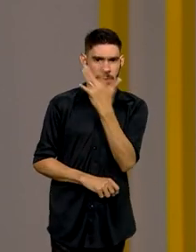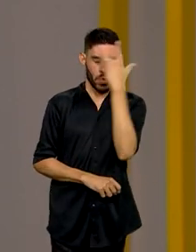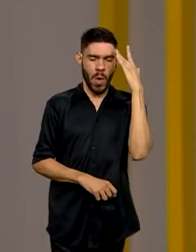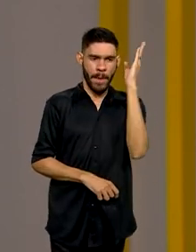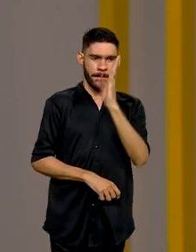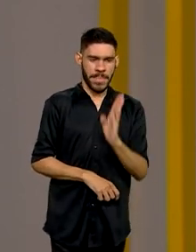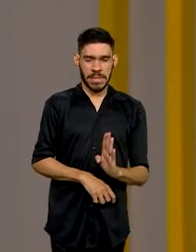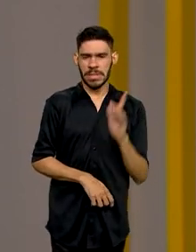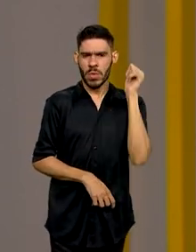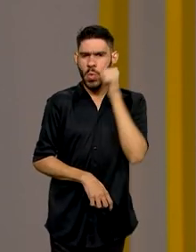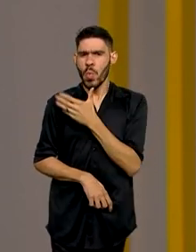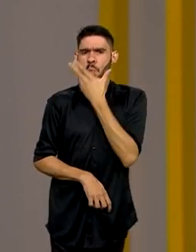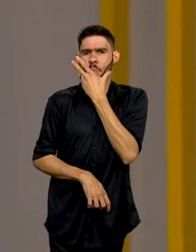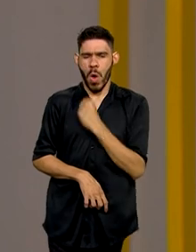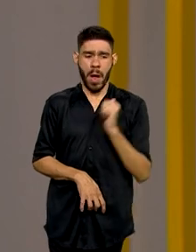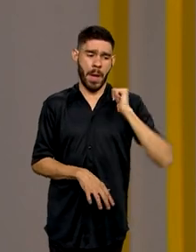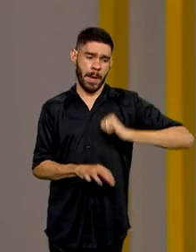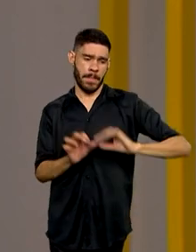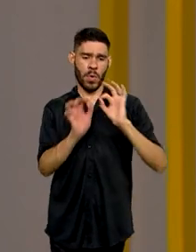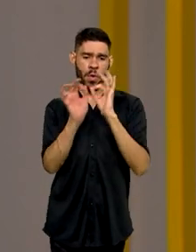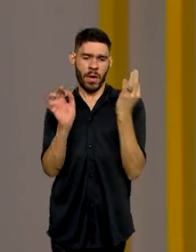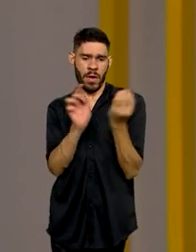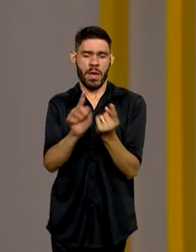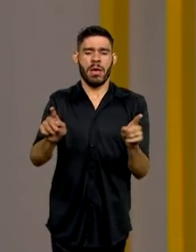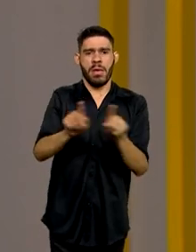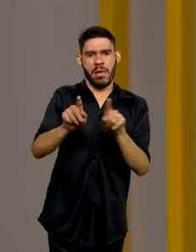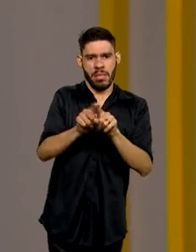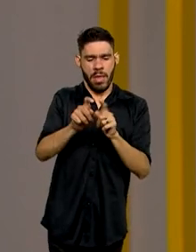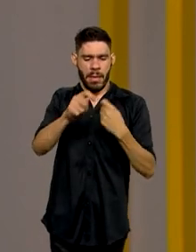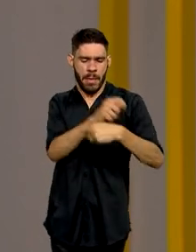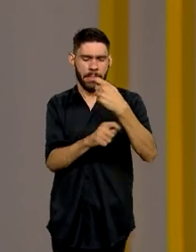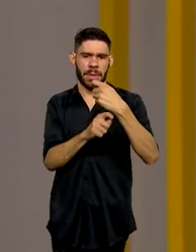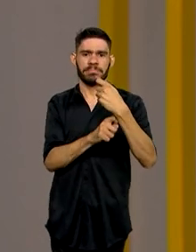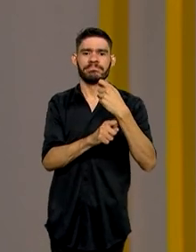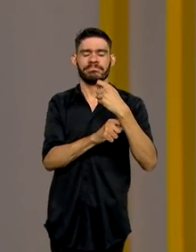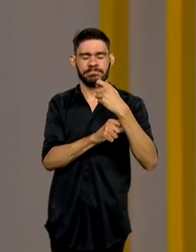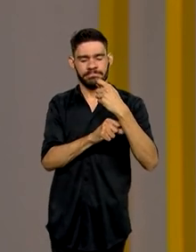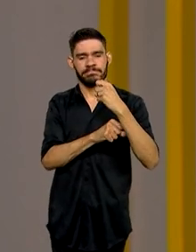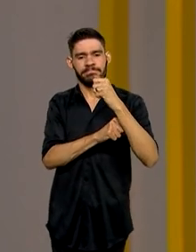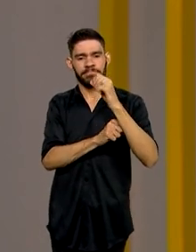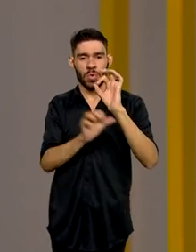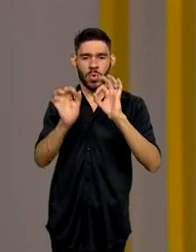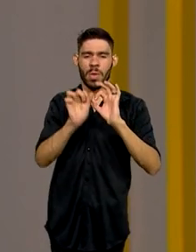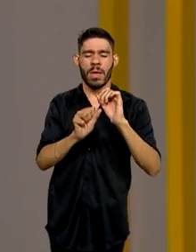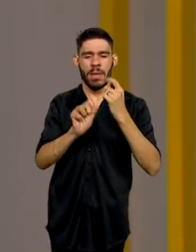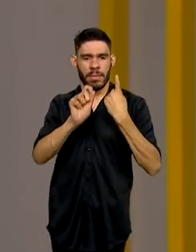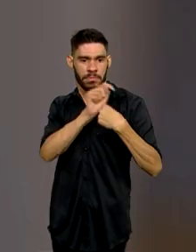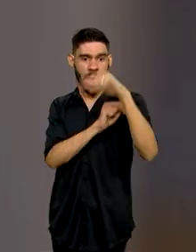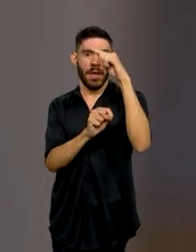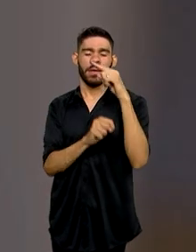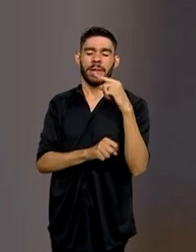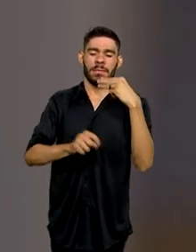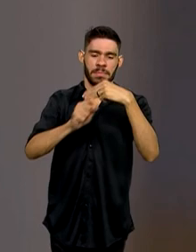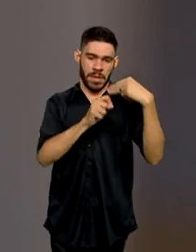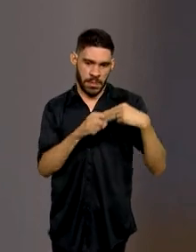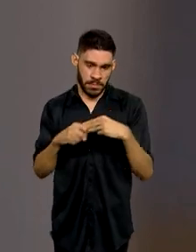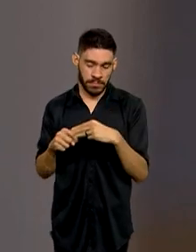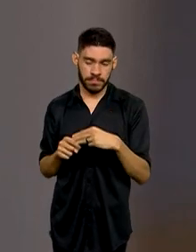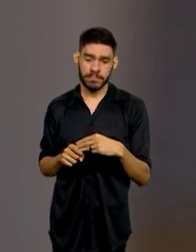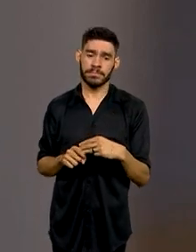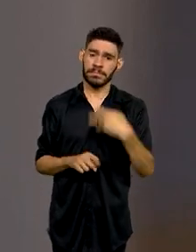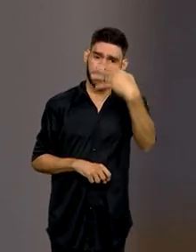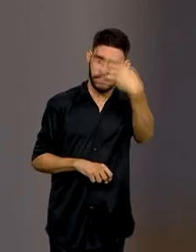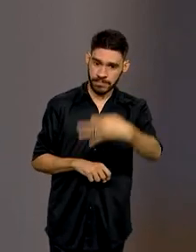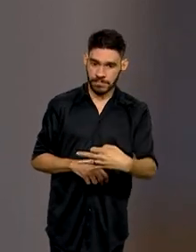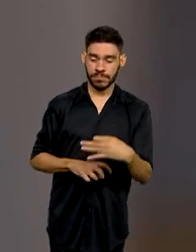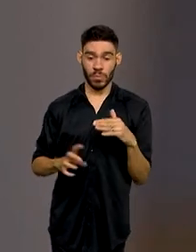e brasileiros, o Bolsa Família também faz a economia girar nos municípios do país. A certeza